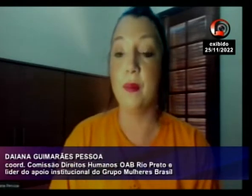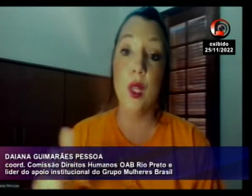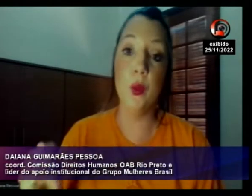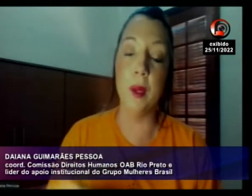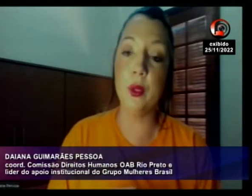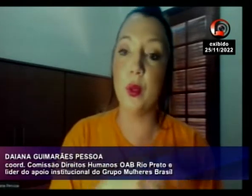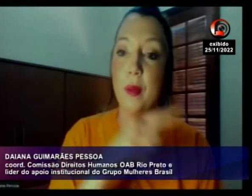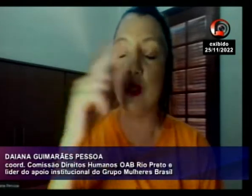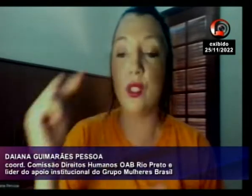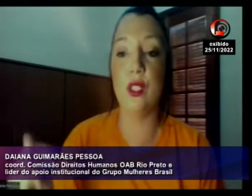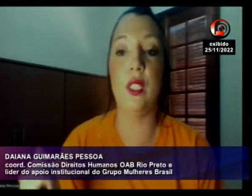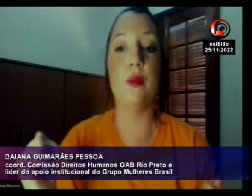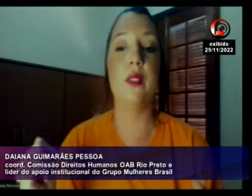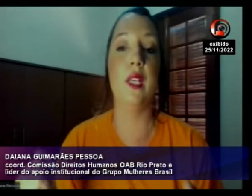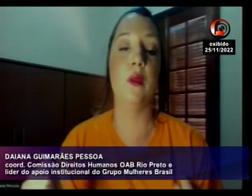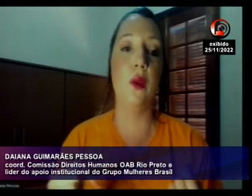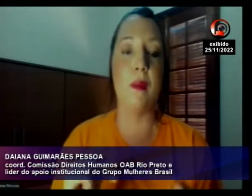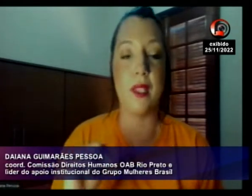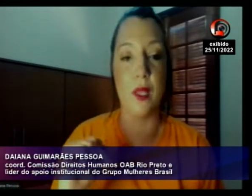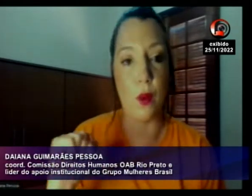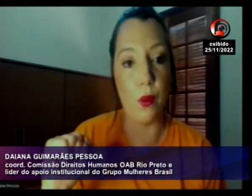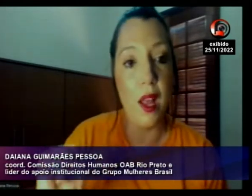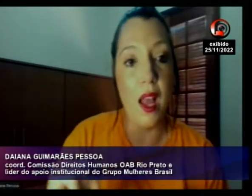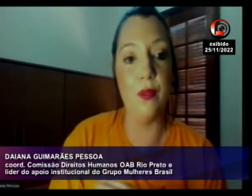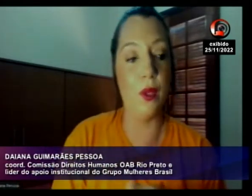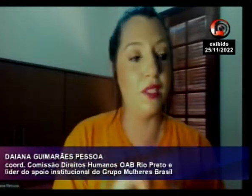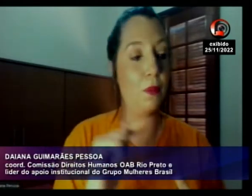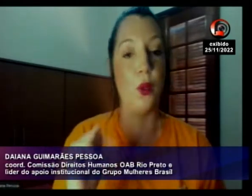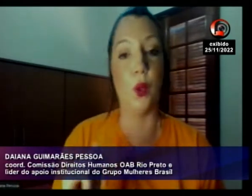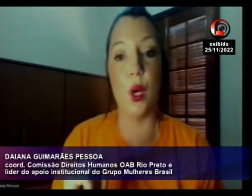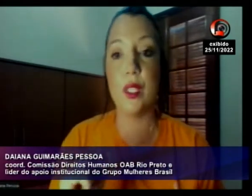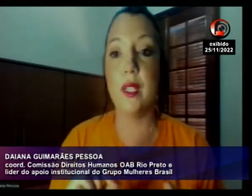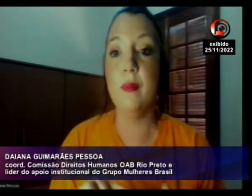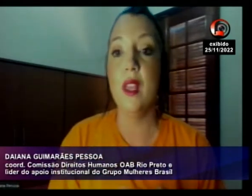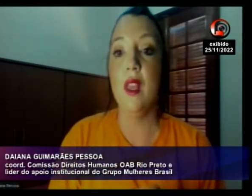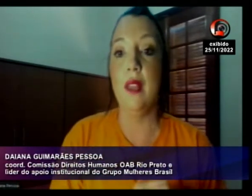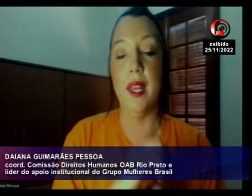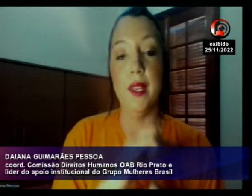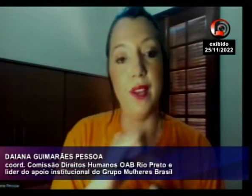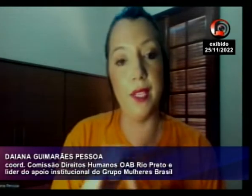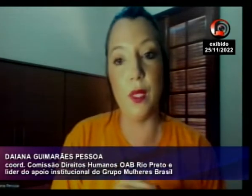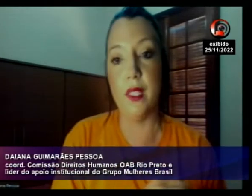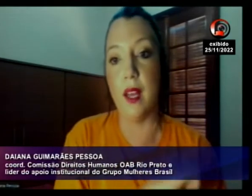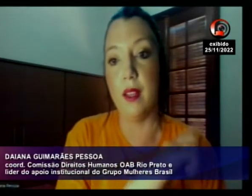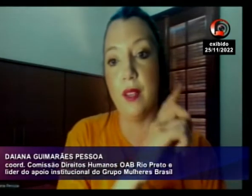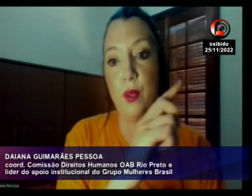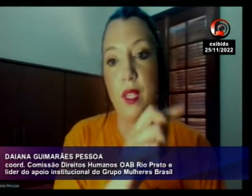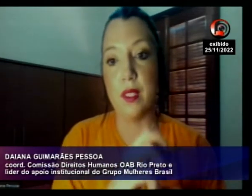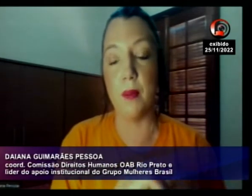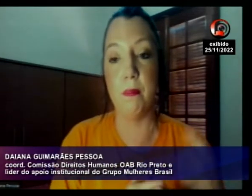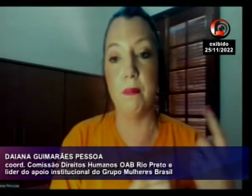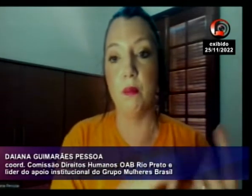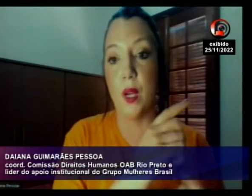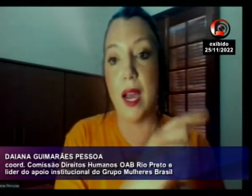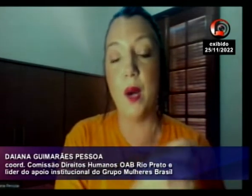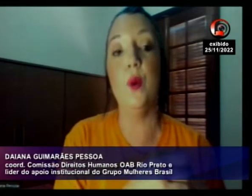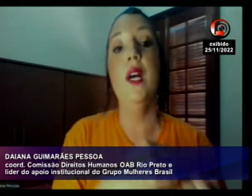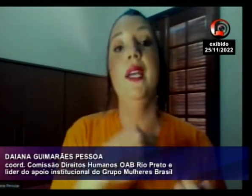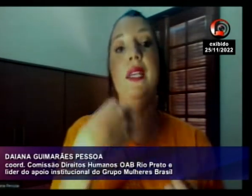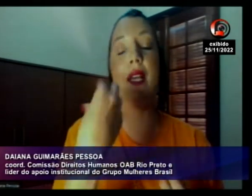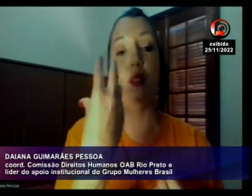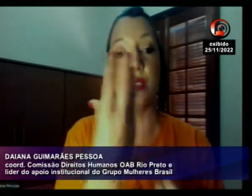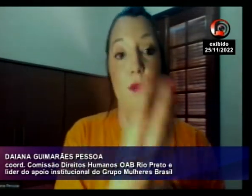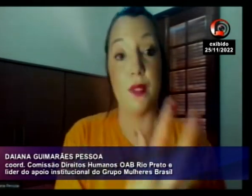psicológica. No âmbito doméstico, a gente tem um ciclo que começa com a violência psicológica, né, e vai indo ali da violência